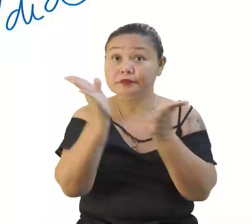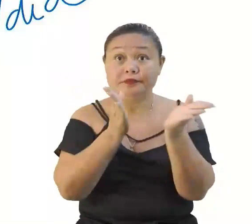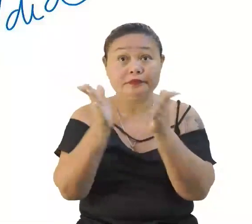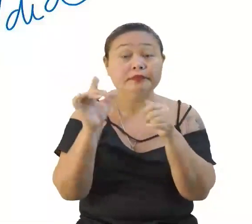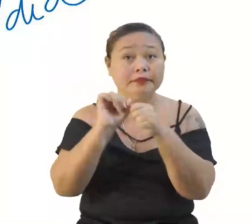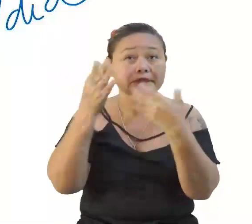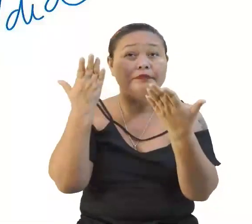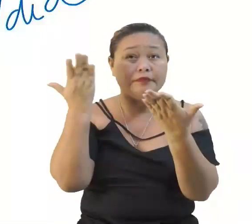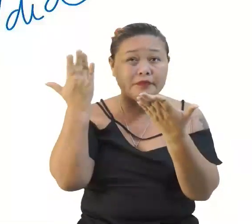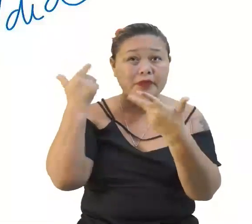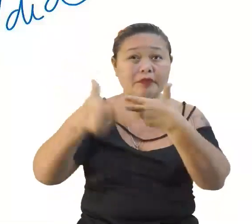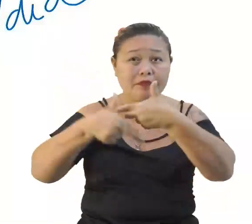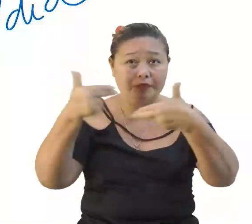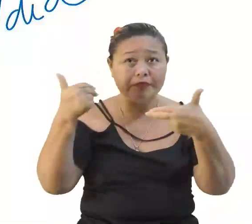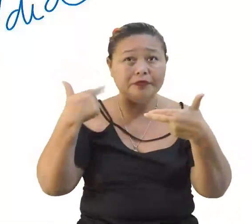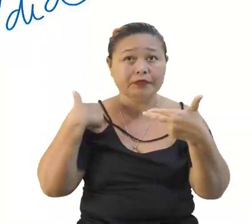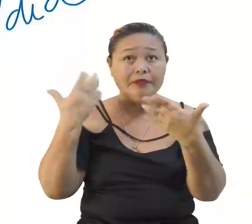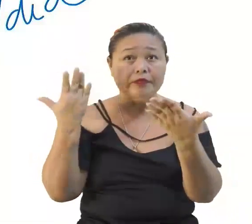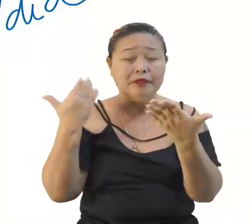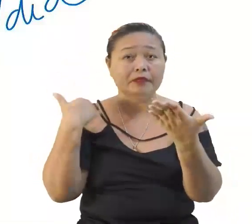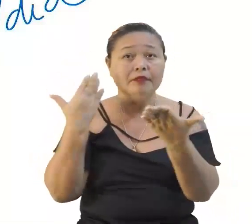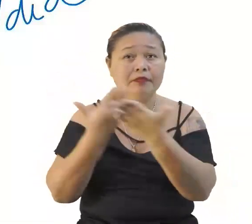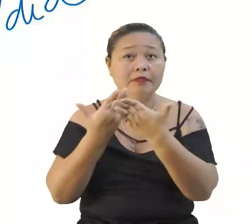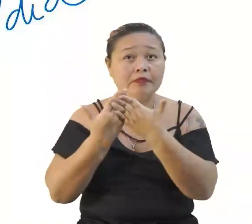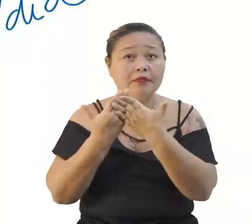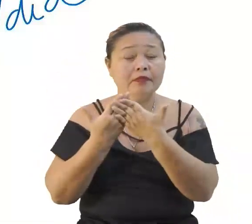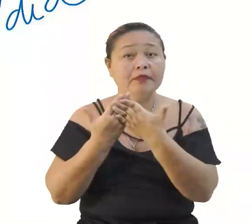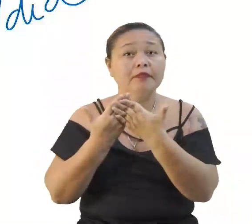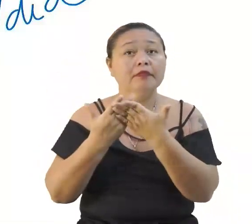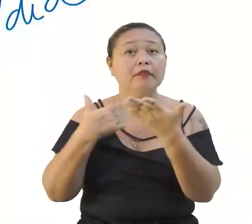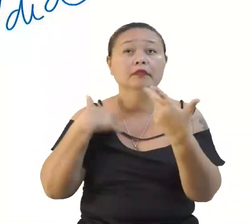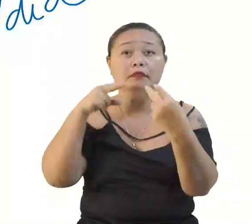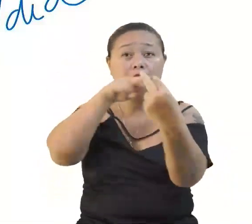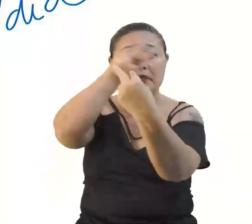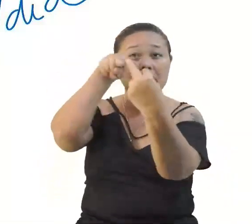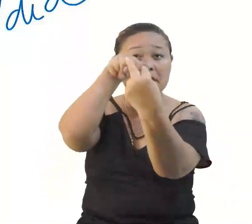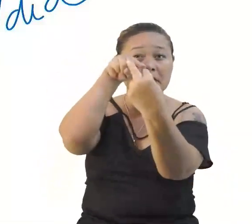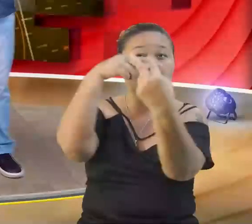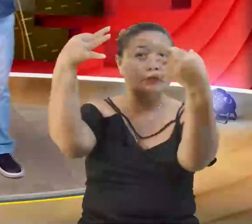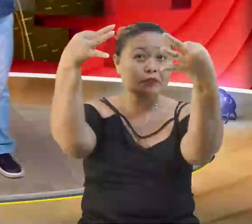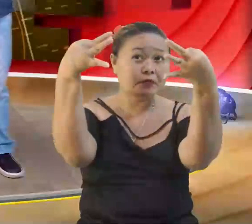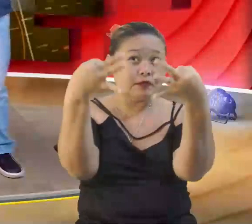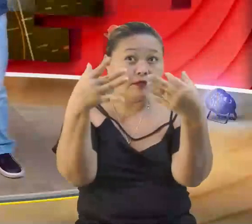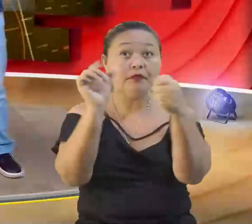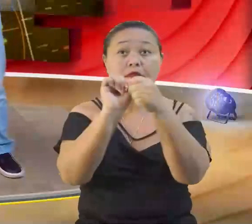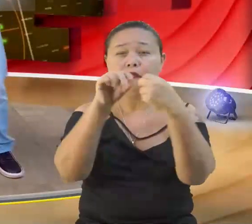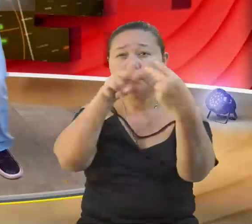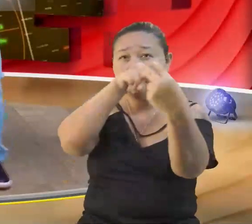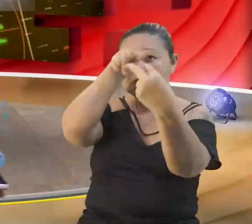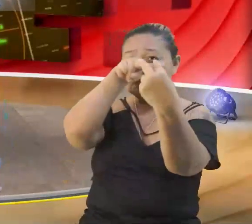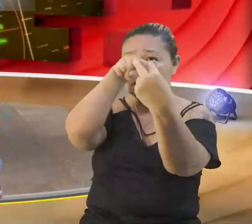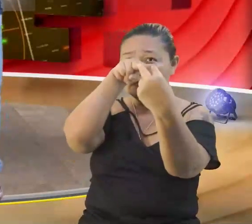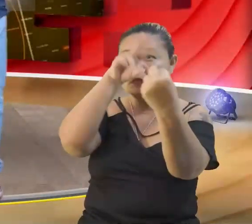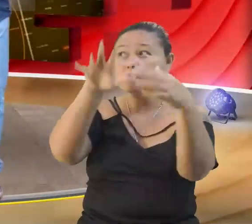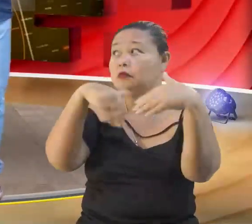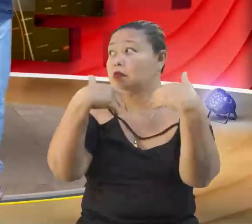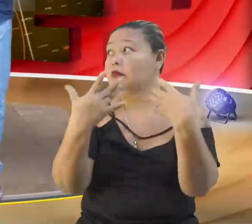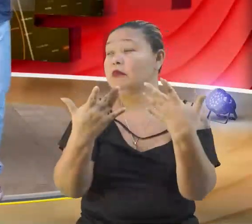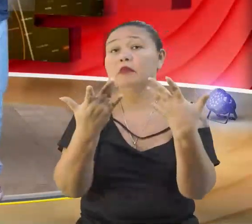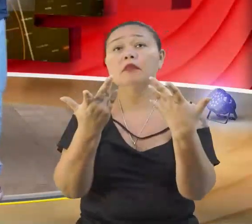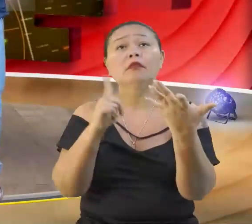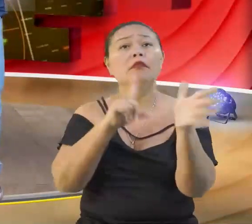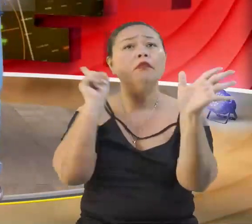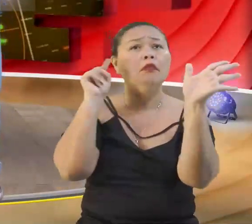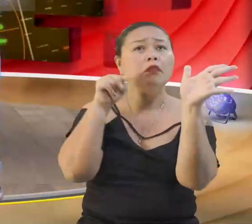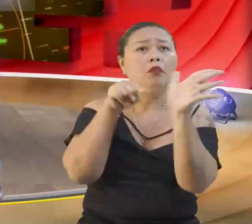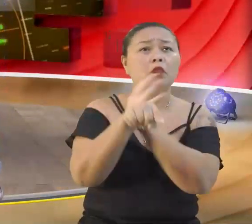da etno, nós fizemos isso. Vamos conversar aqui olho no olho, só para ficar perfeito, ficar alinhado. Numa questão